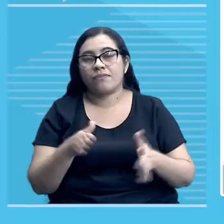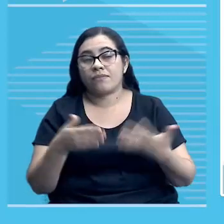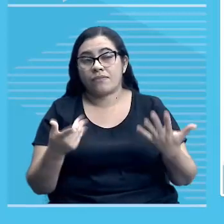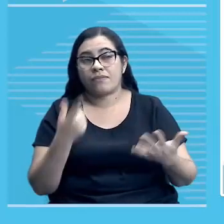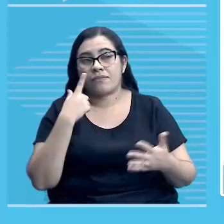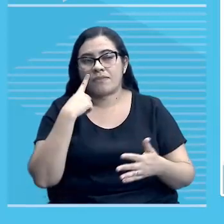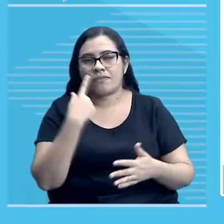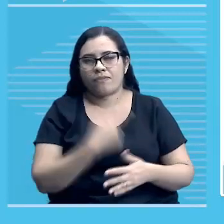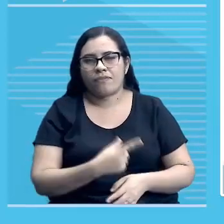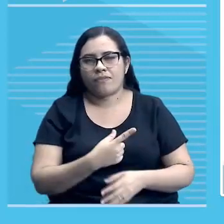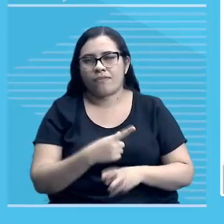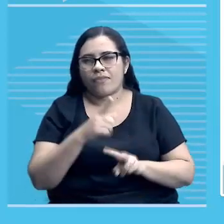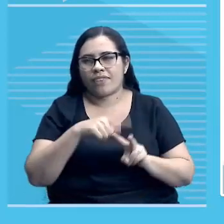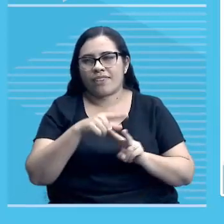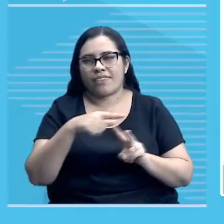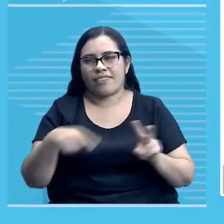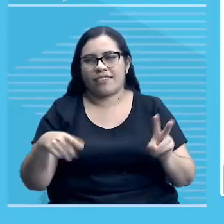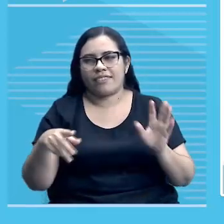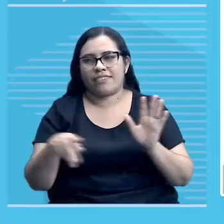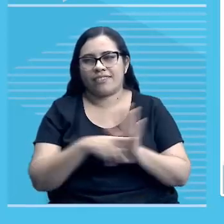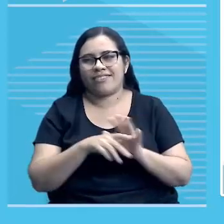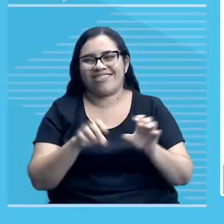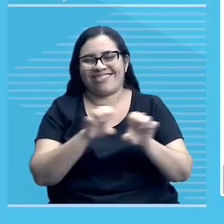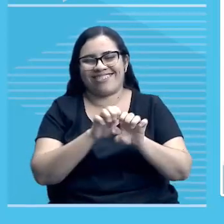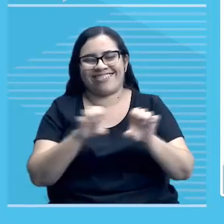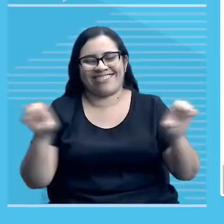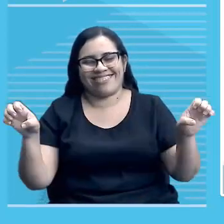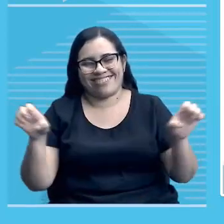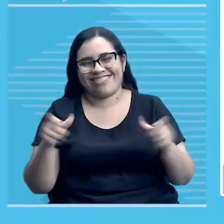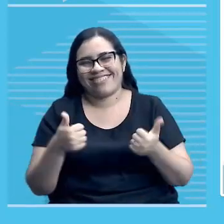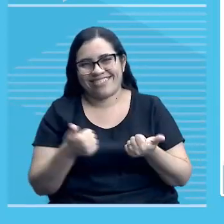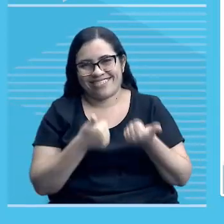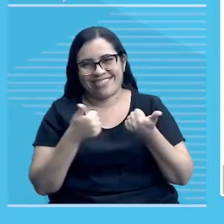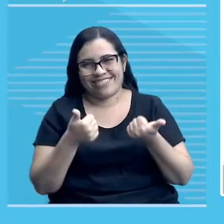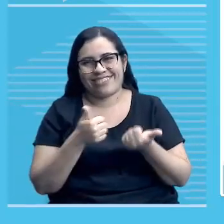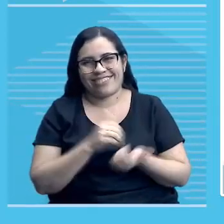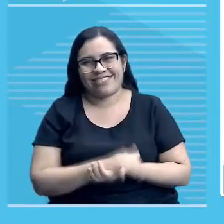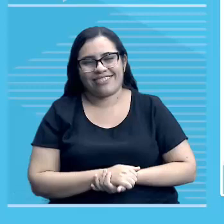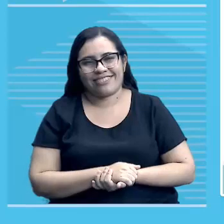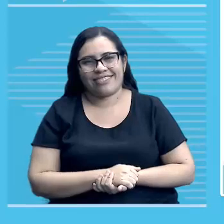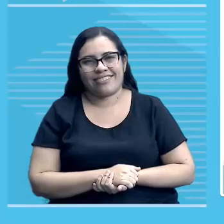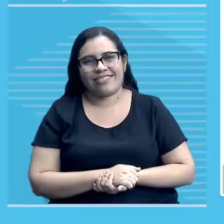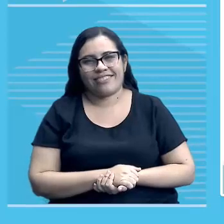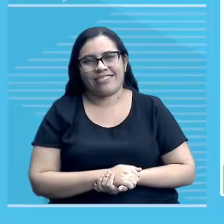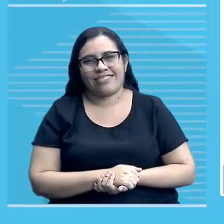Encontre as raízes da equação. Bora lá.